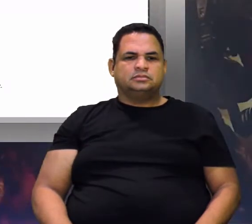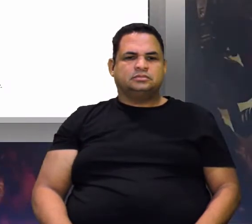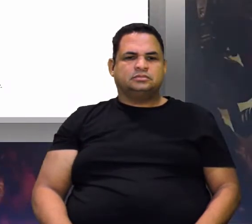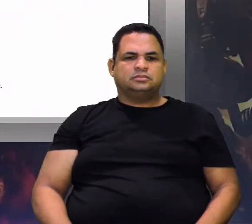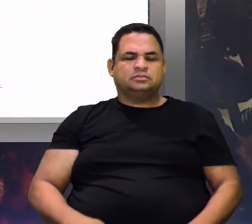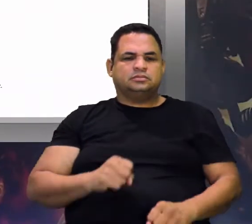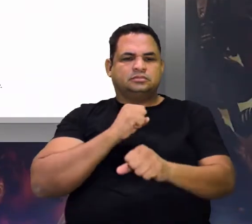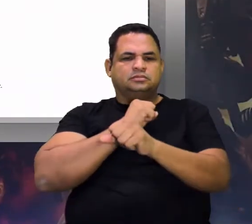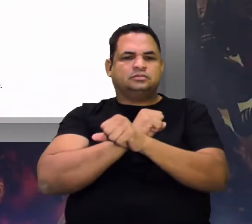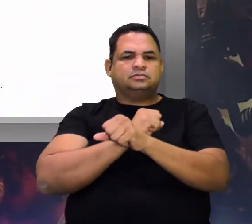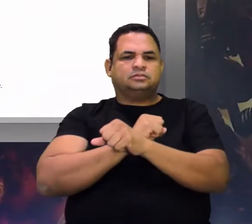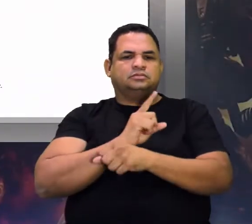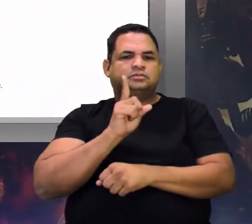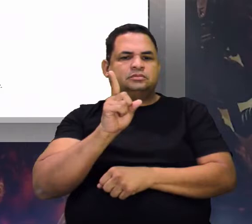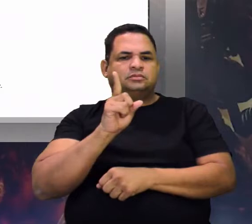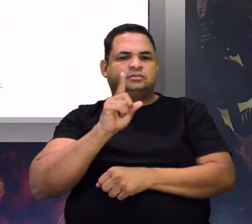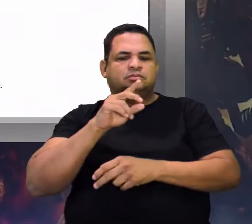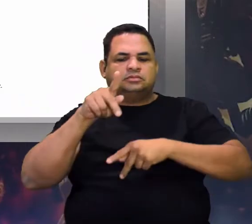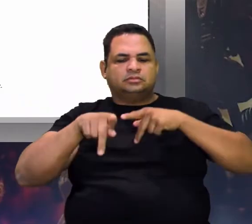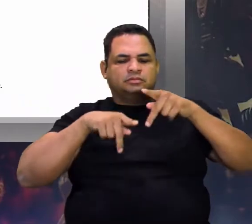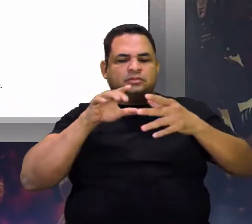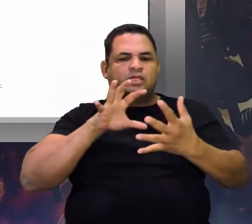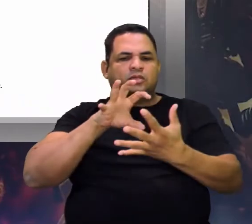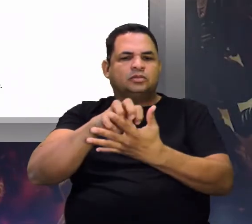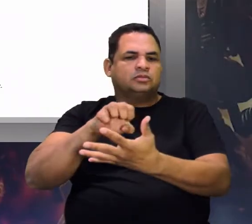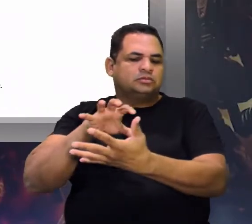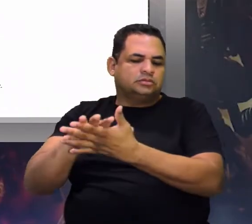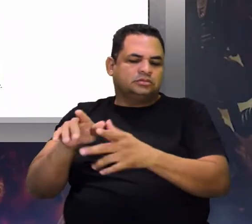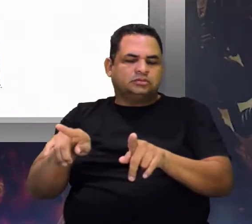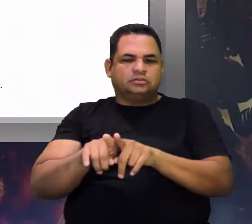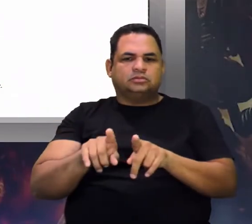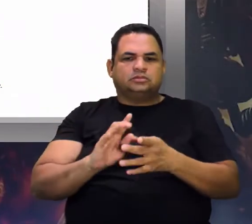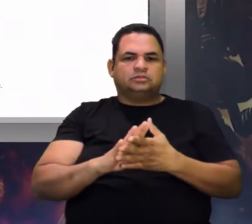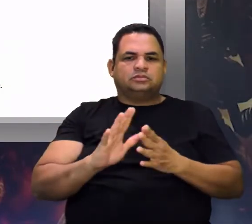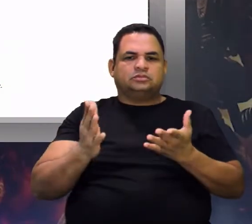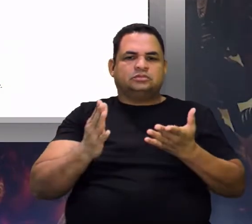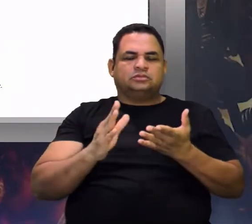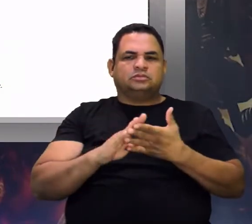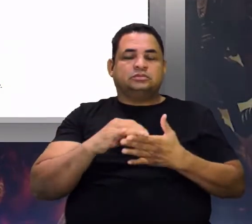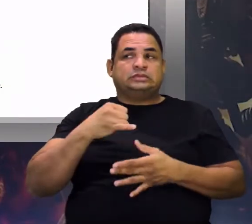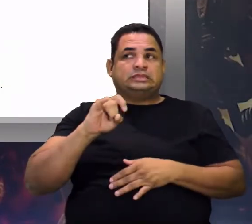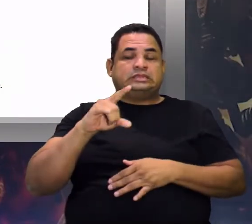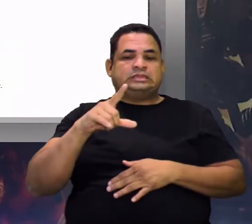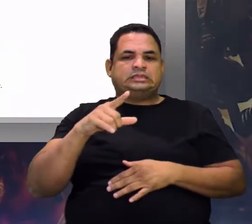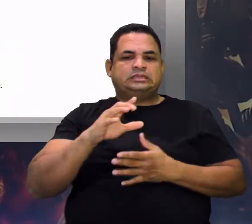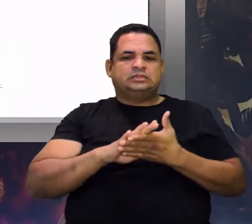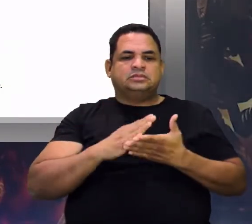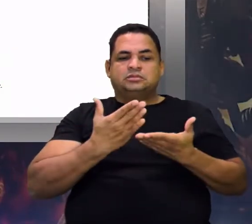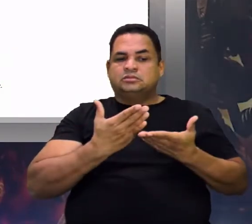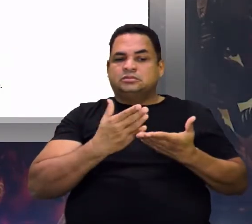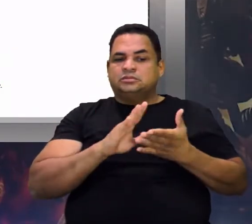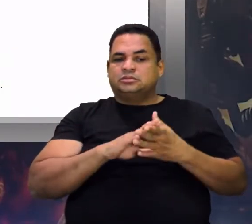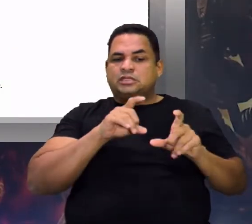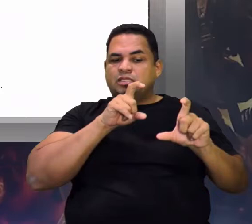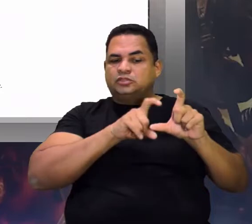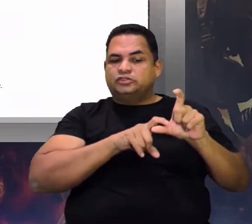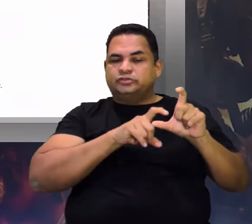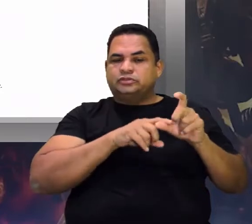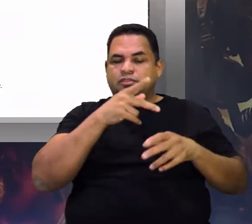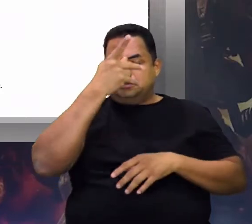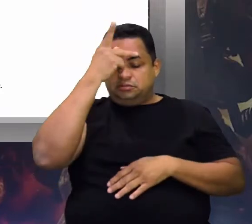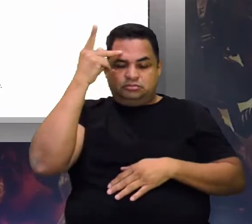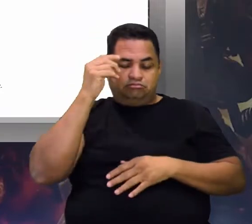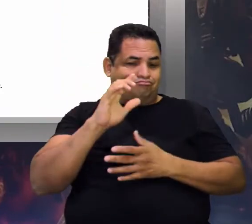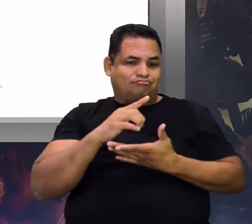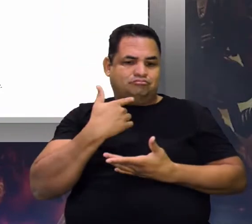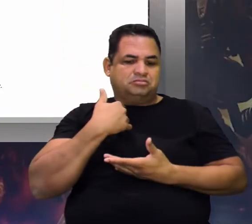Os escravos não era só aquele dos povos conquistados, não. Caso você estivesse devendo uma pessoa e não tivesse como pagar